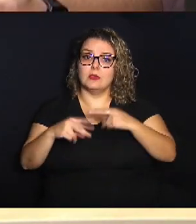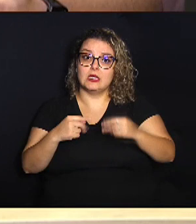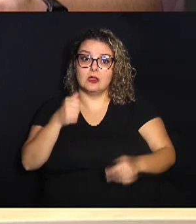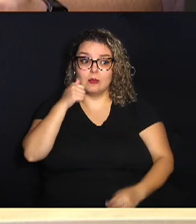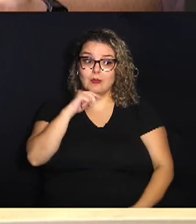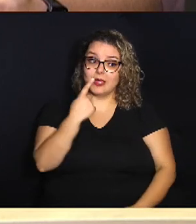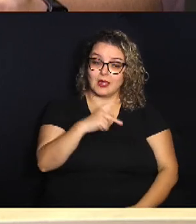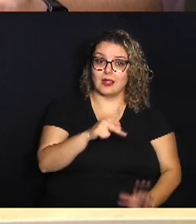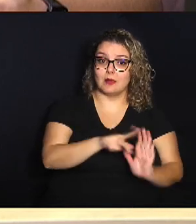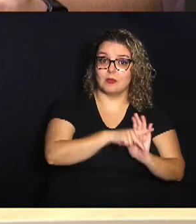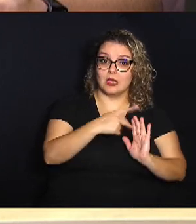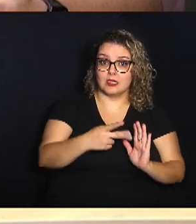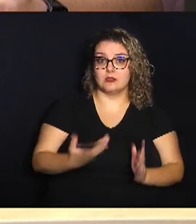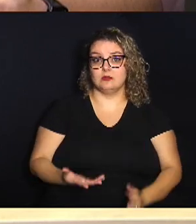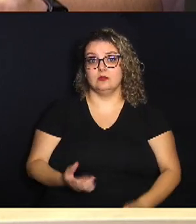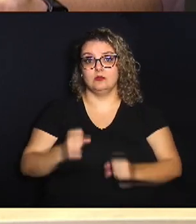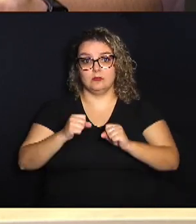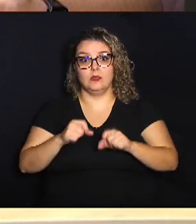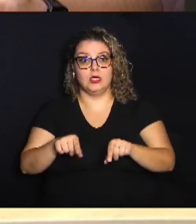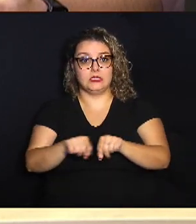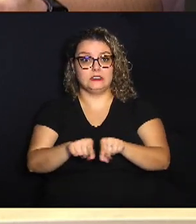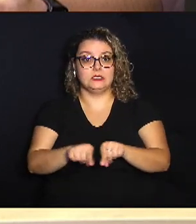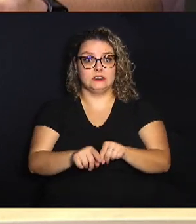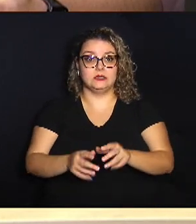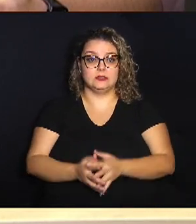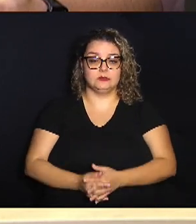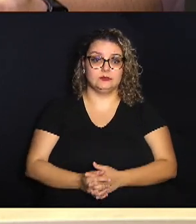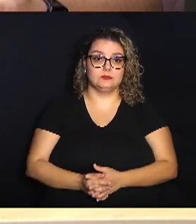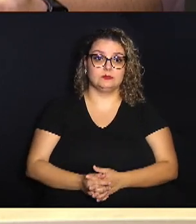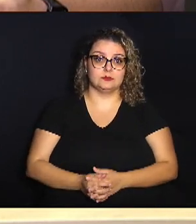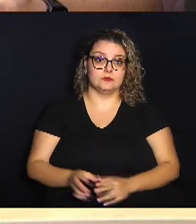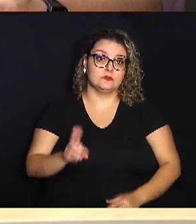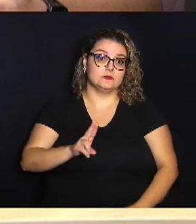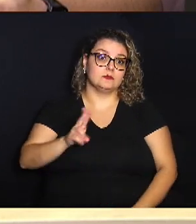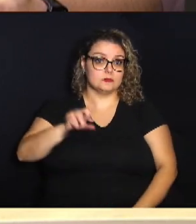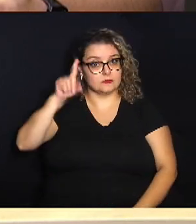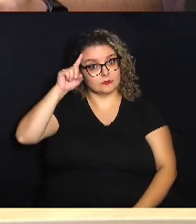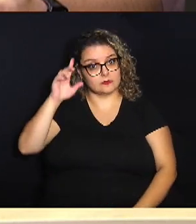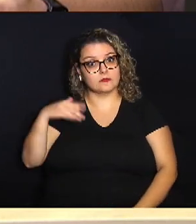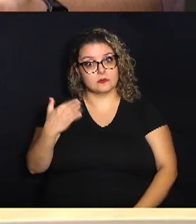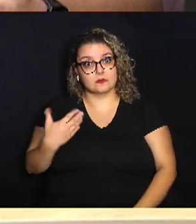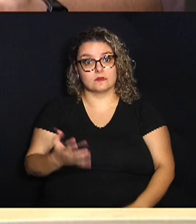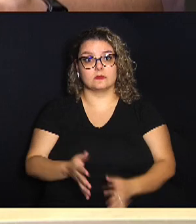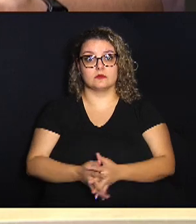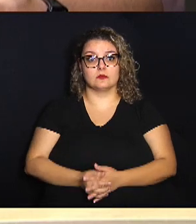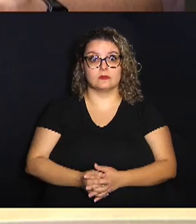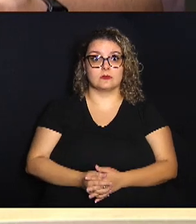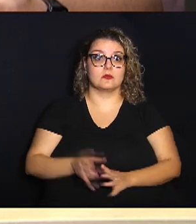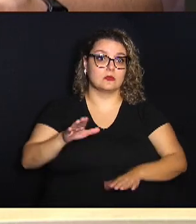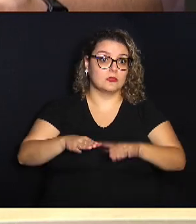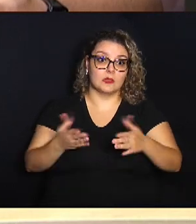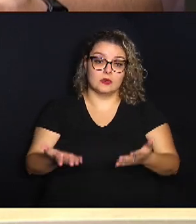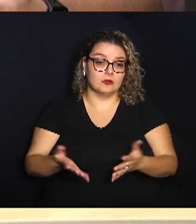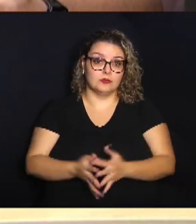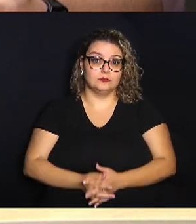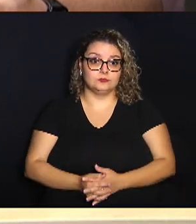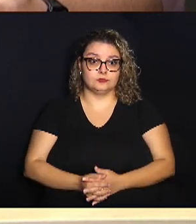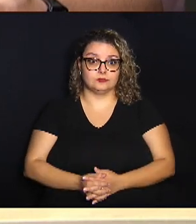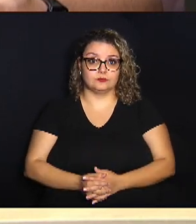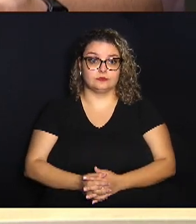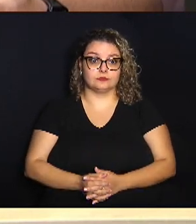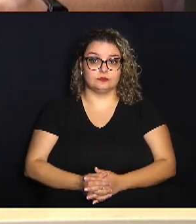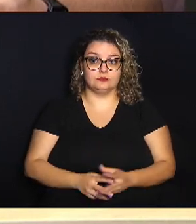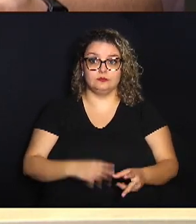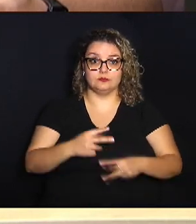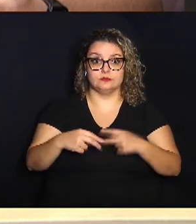possa estar ali também usufruindo no dia a dia. De repente eu já vi presentes